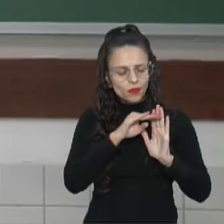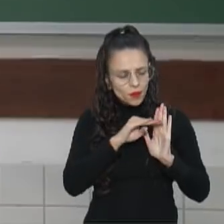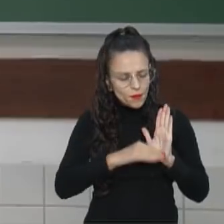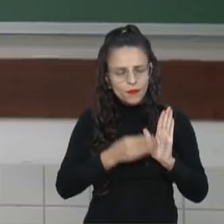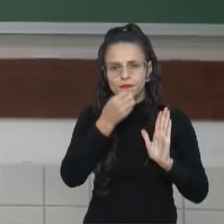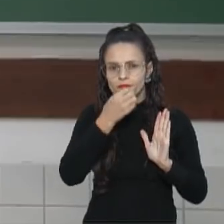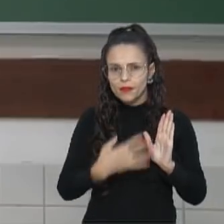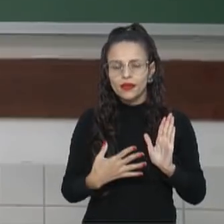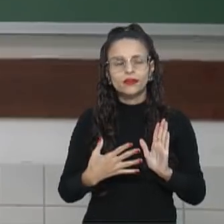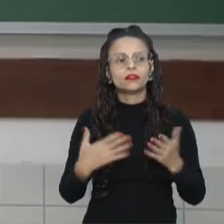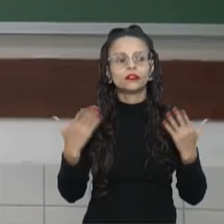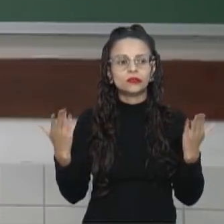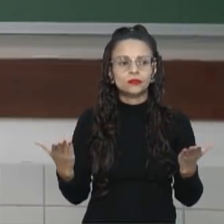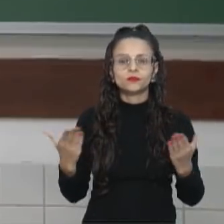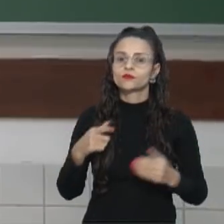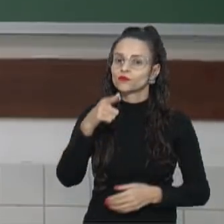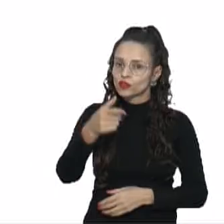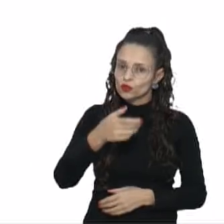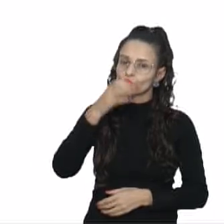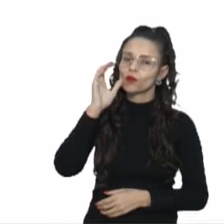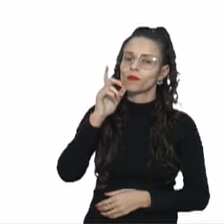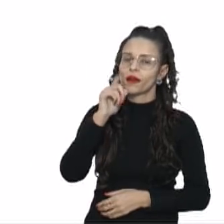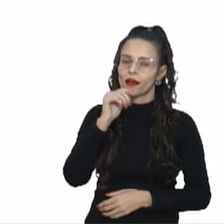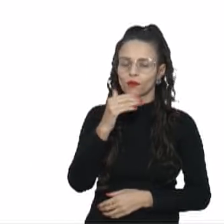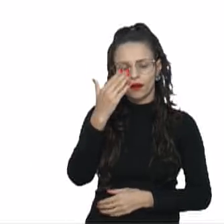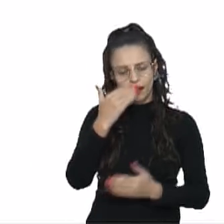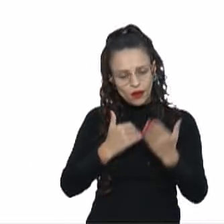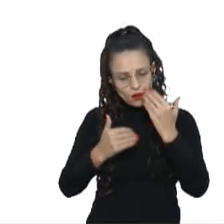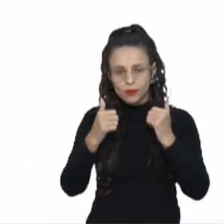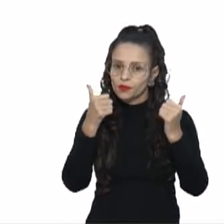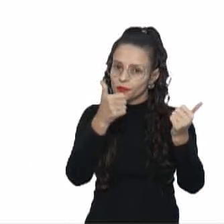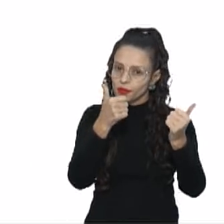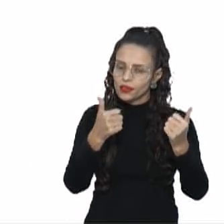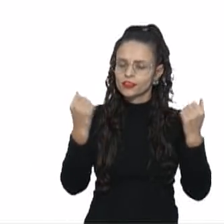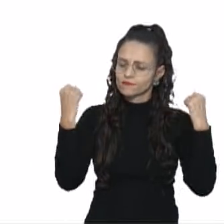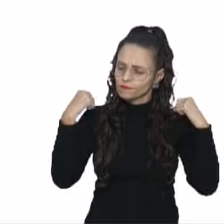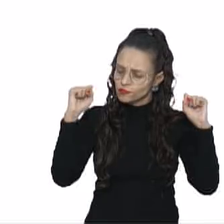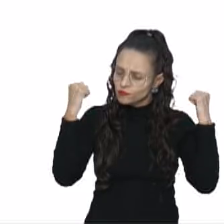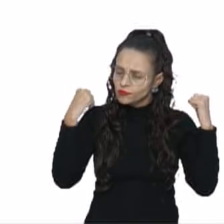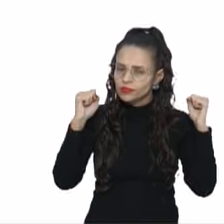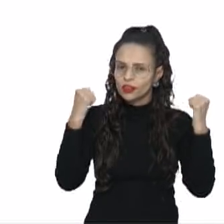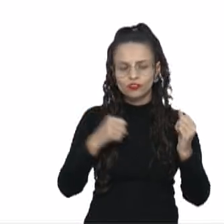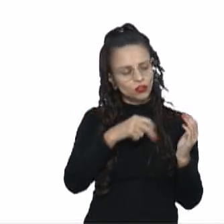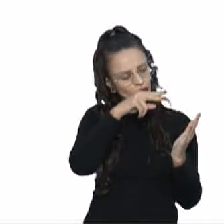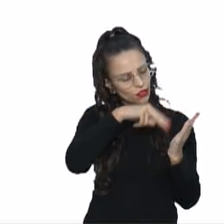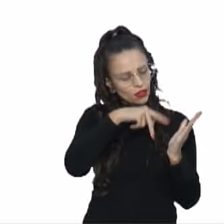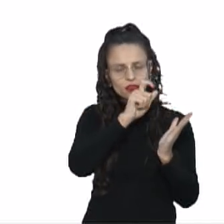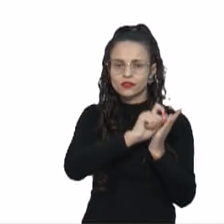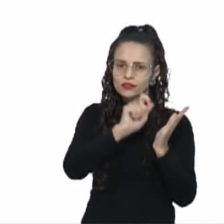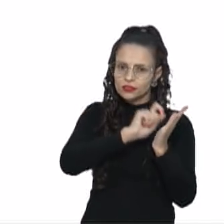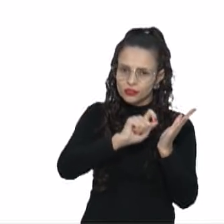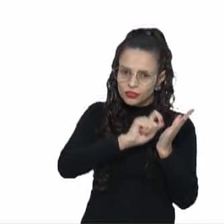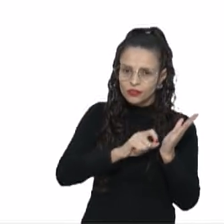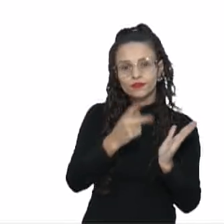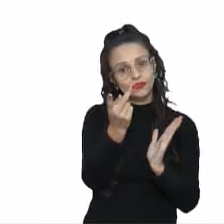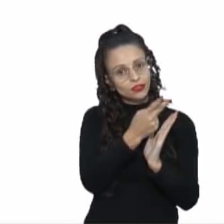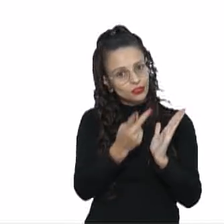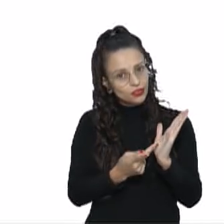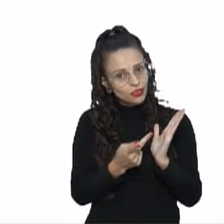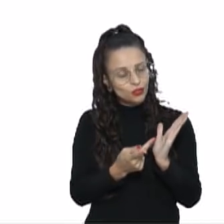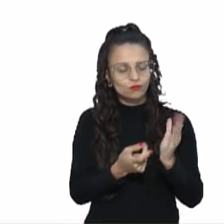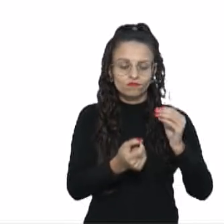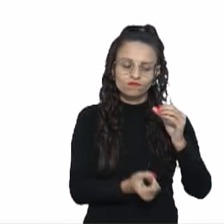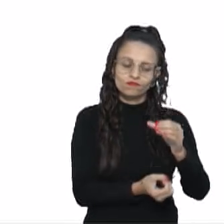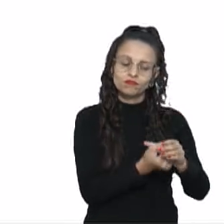começo, quando nos conhecemos. Tome água, se alimente bem, faça atividade em casa, leia, escreva, desenhe,